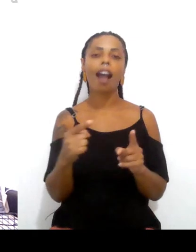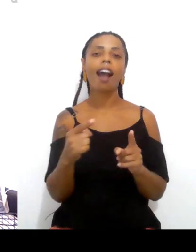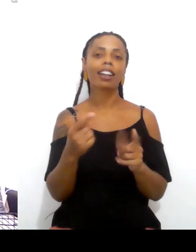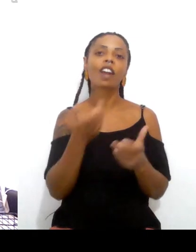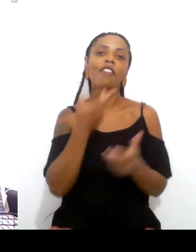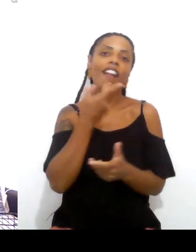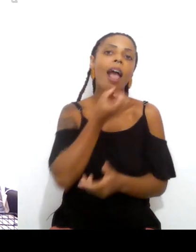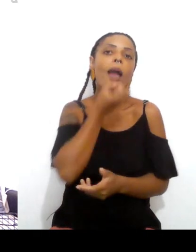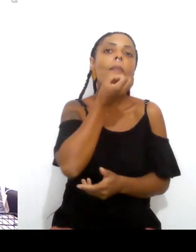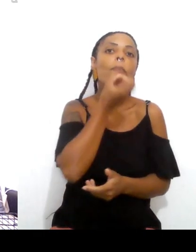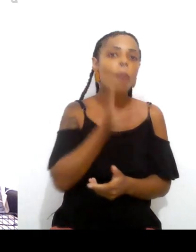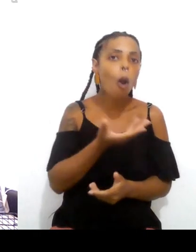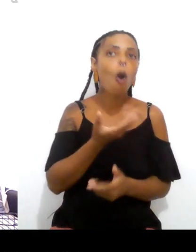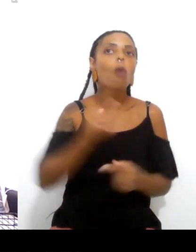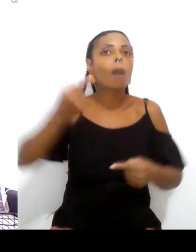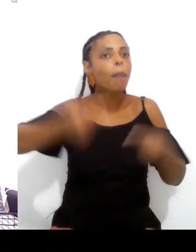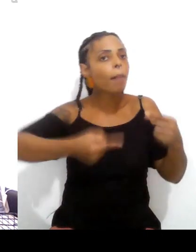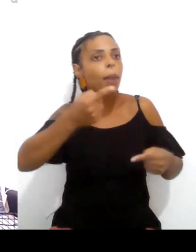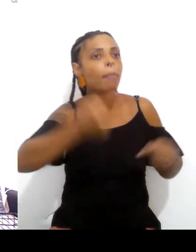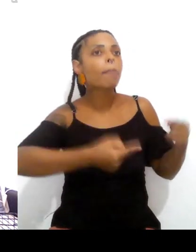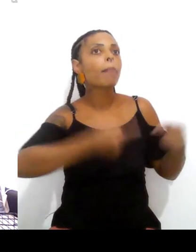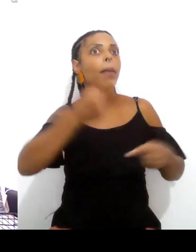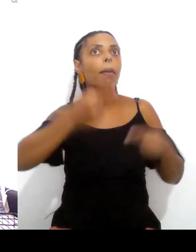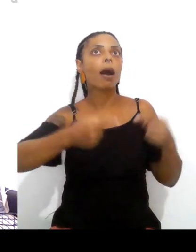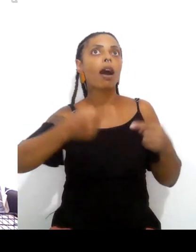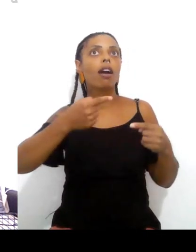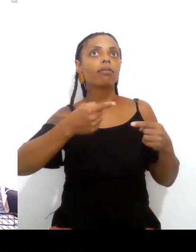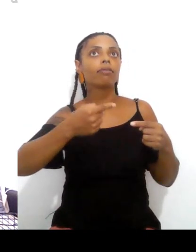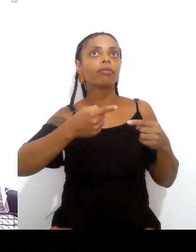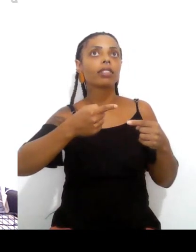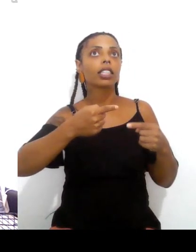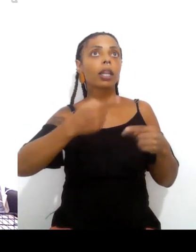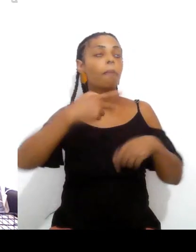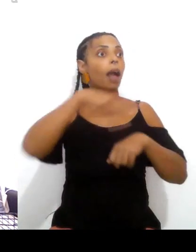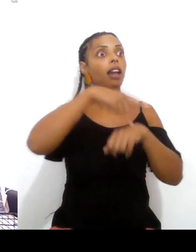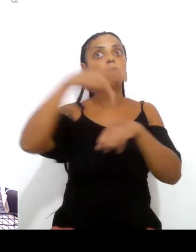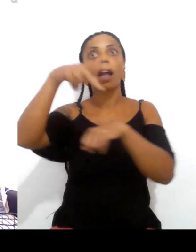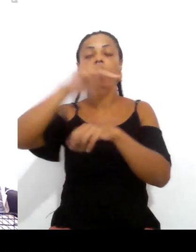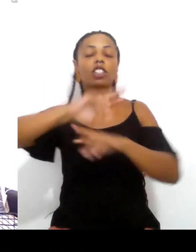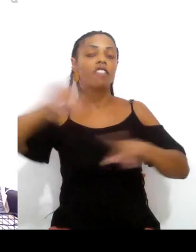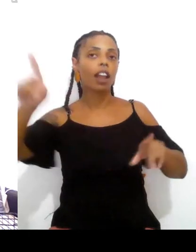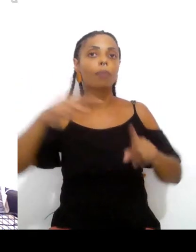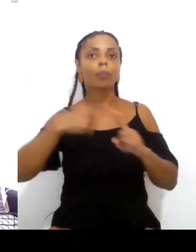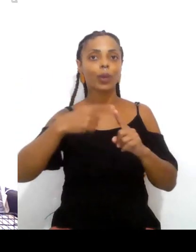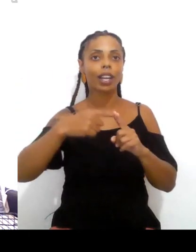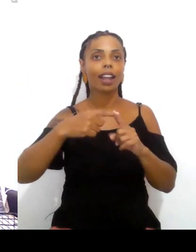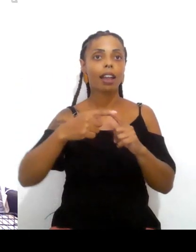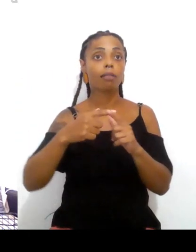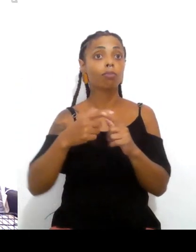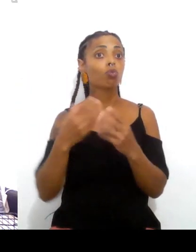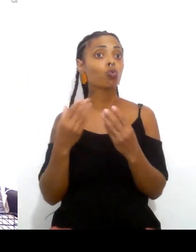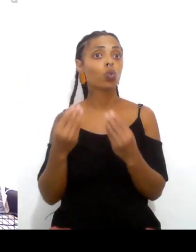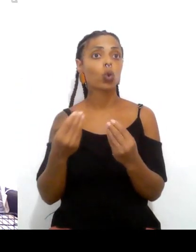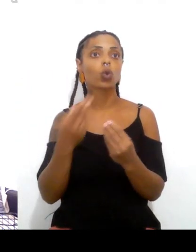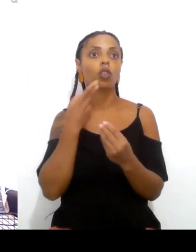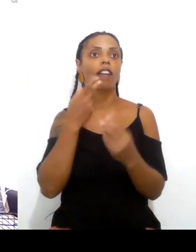ter esse tipo de discussão e nível Global porque frequentemente bacon é discutido